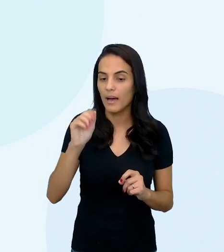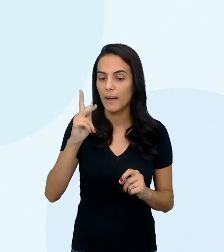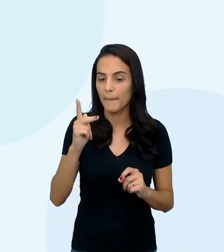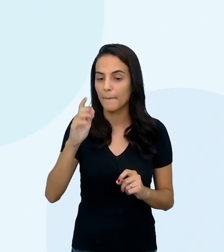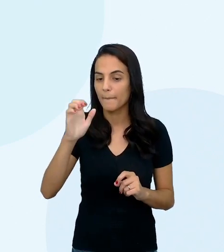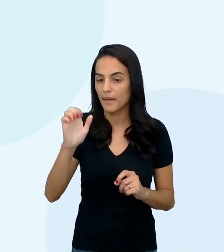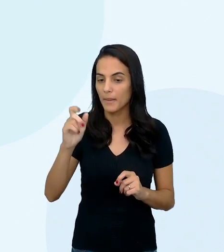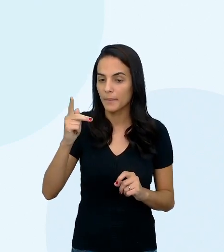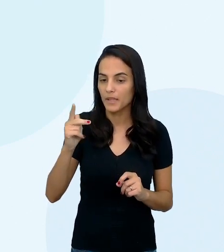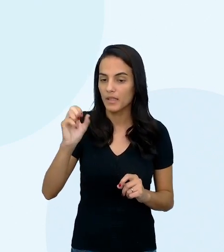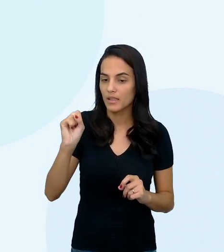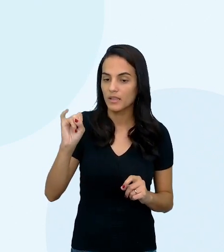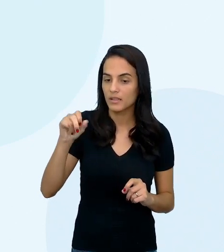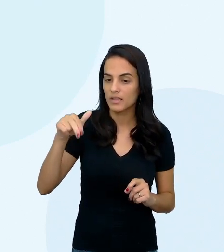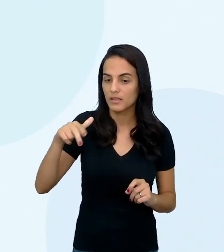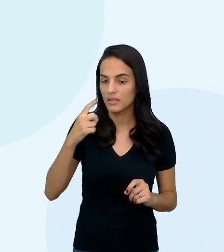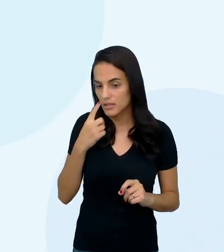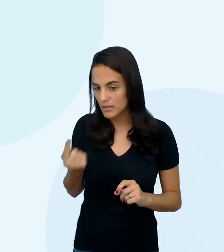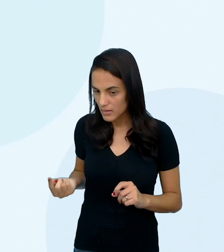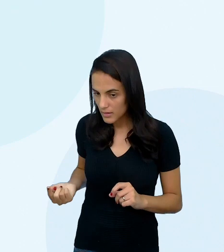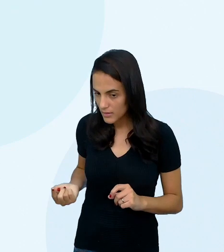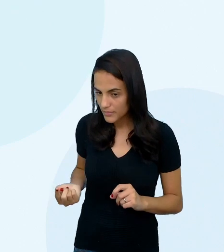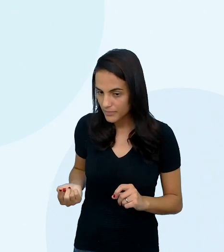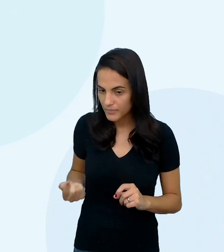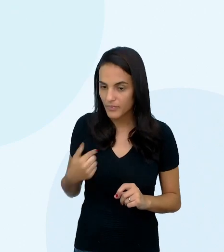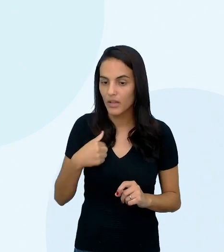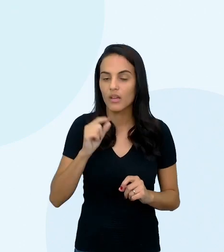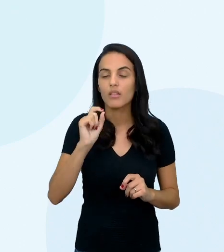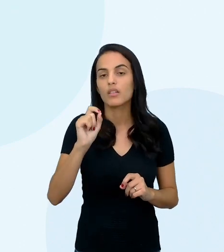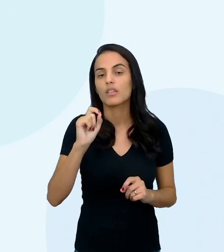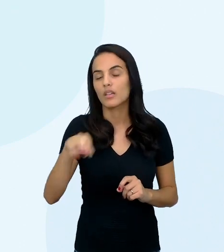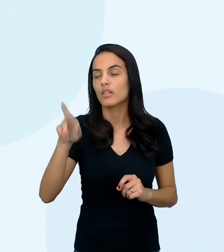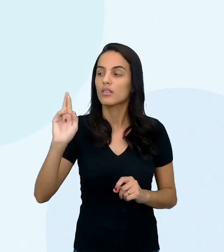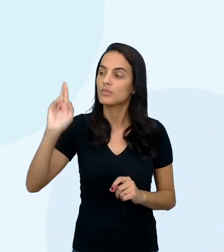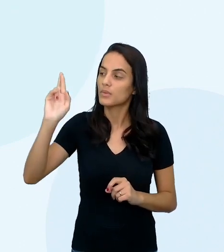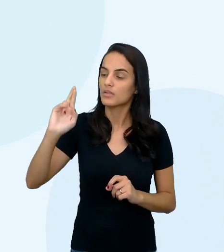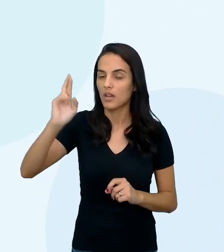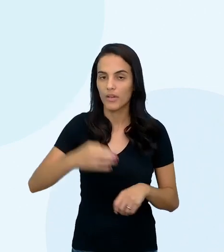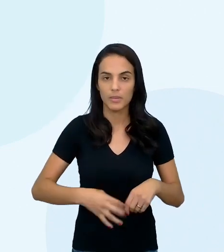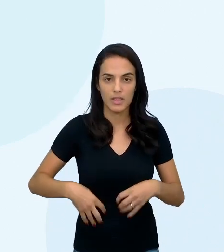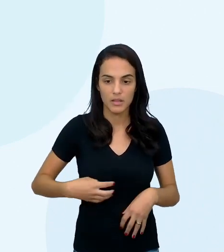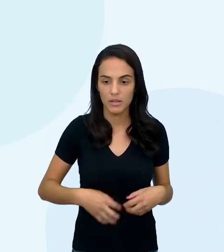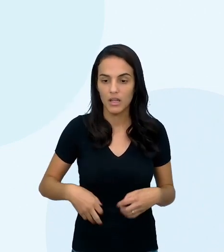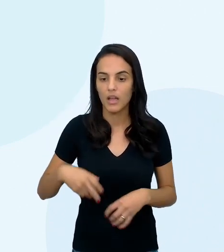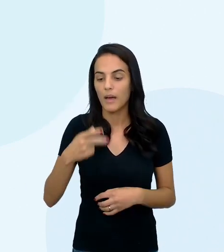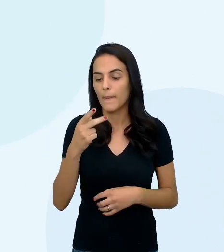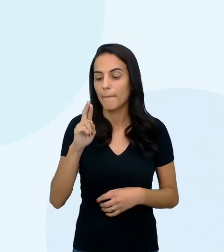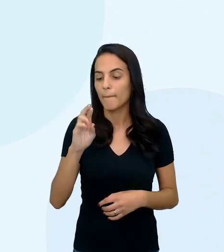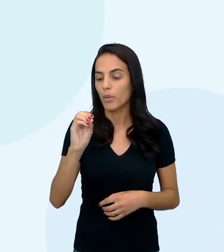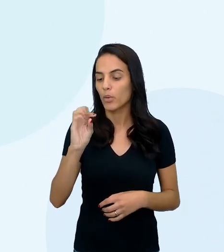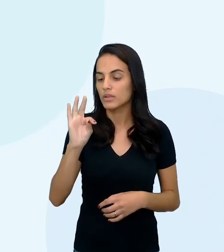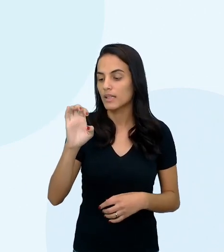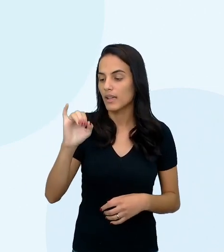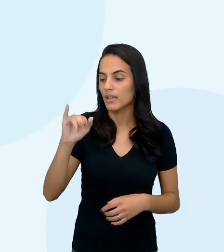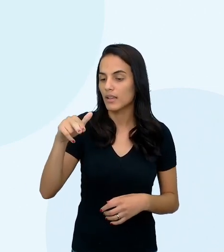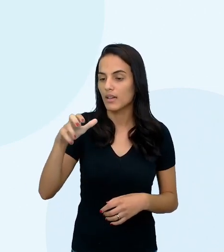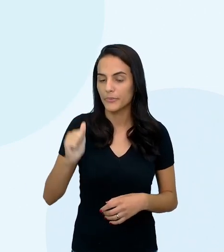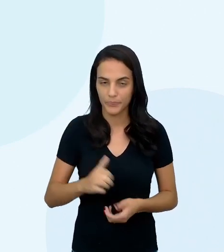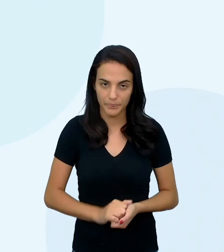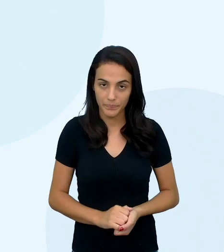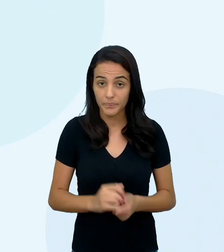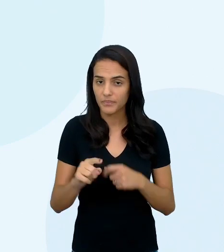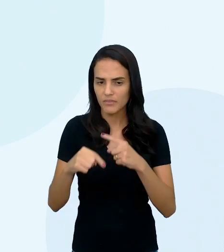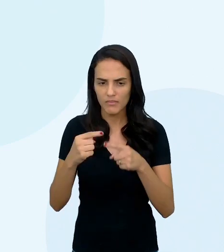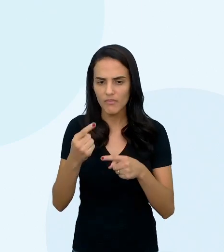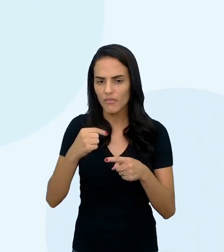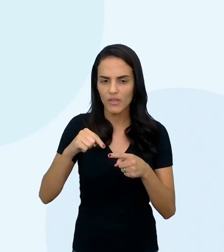ela é responsável ali pela digestão das proteínas. E aí, gente, né? Depois que a